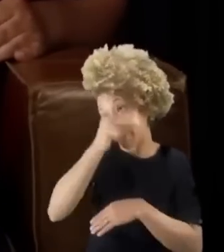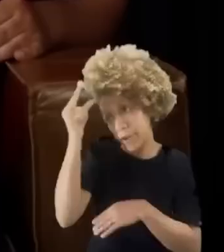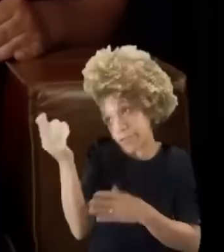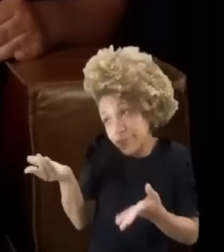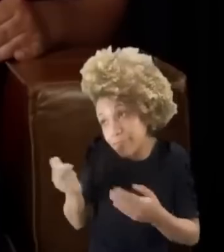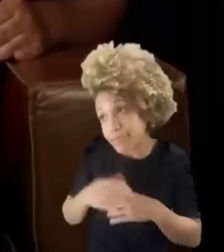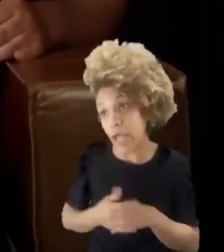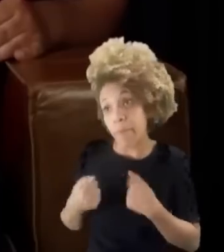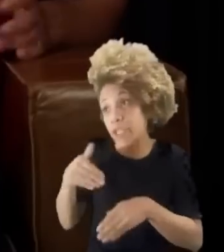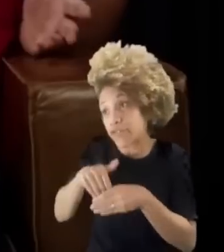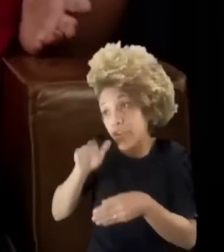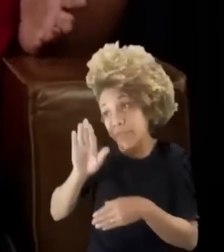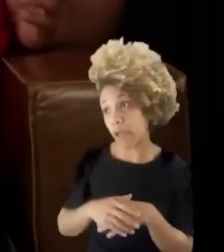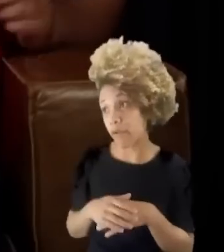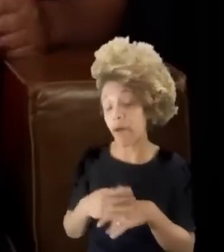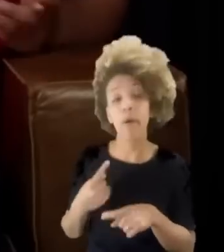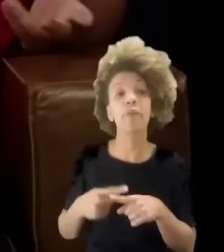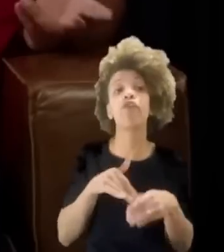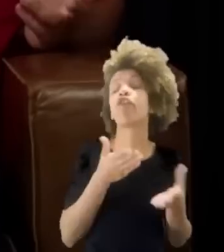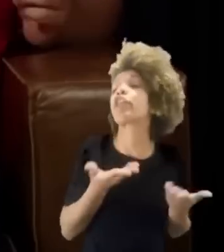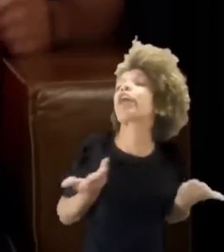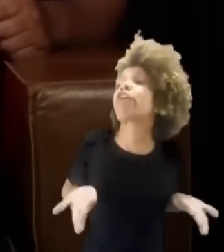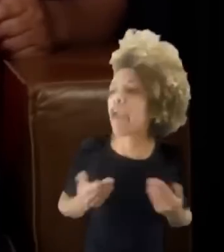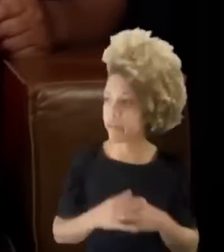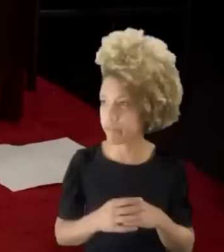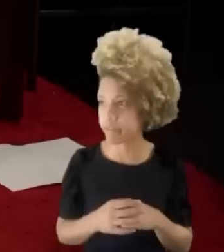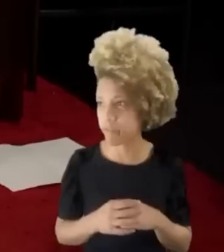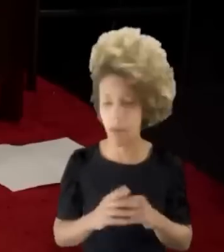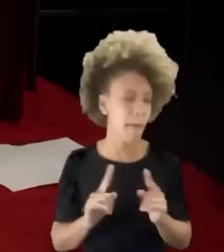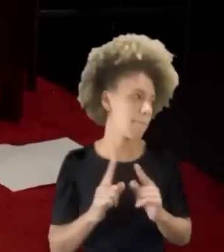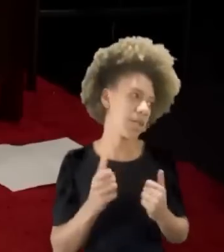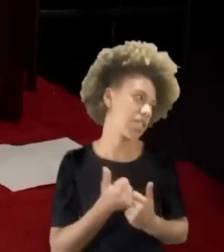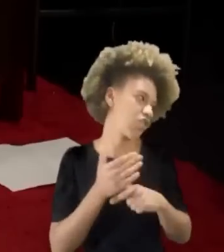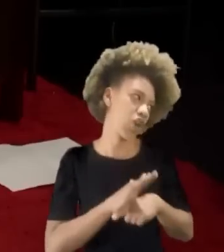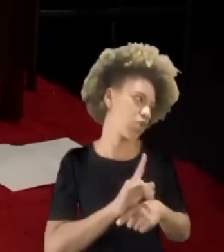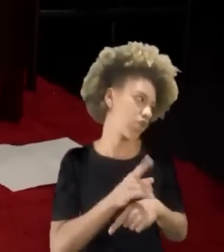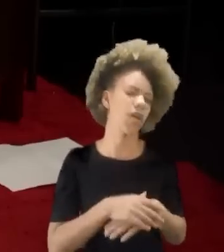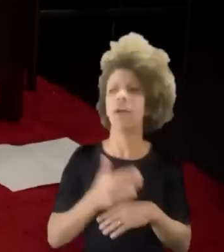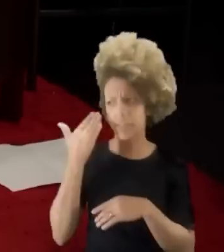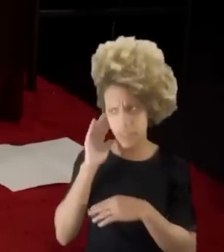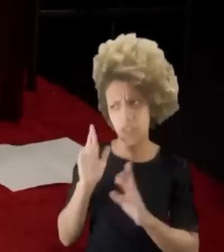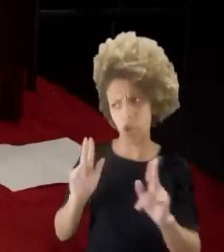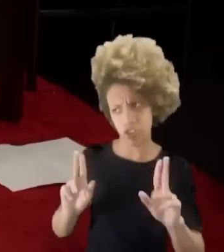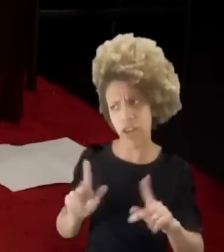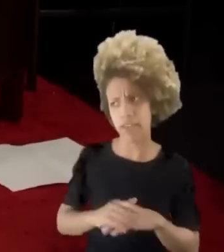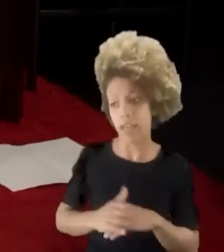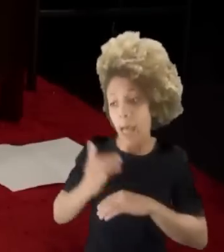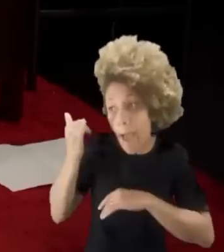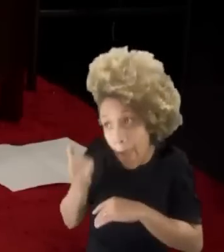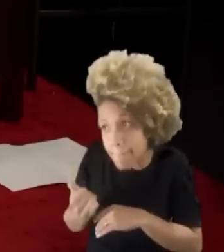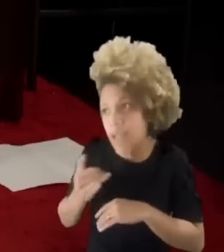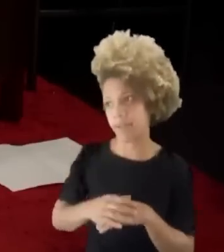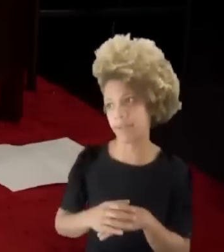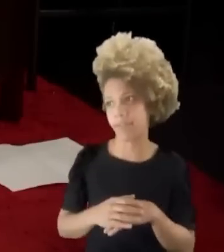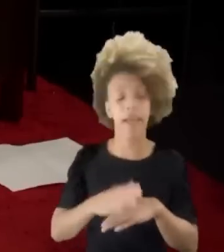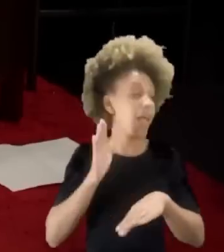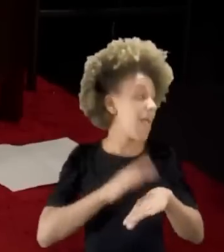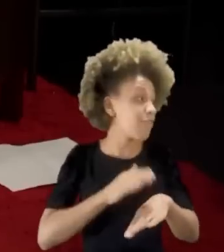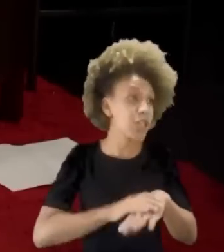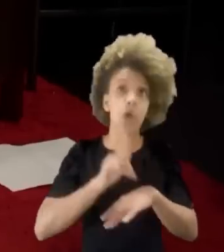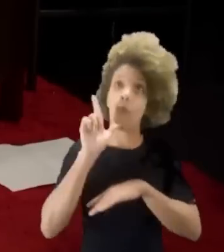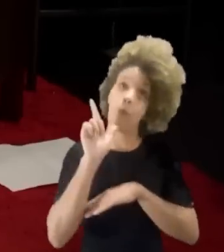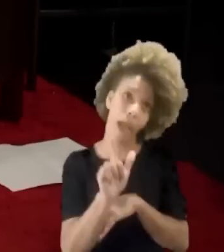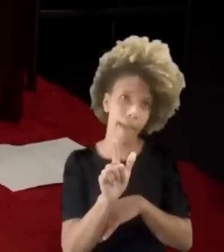para prefeito aí eu vou ter que voltar no cara porque eu vou voltar ninguém tudo bem mas você não visitante do cara entendeu mano a merda Nossa da da